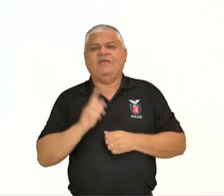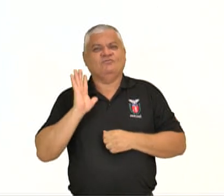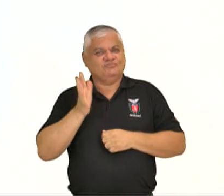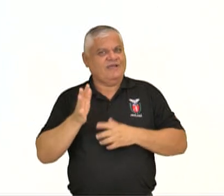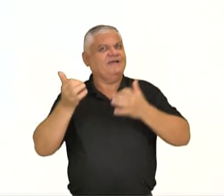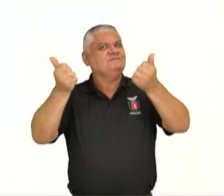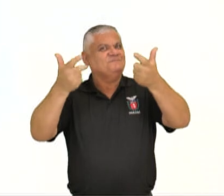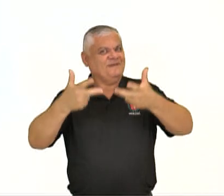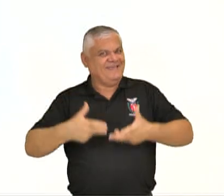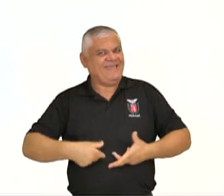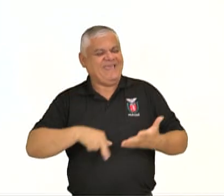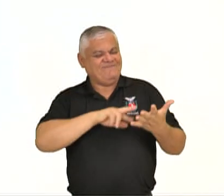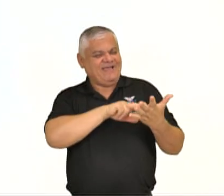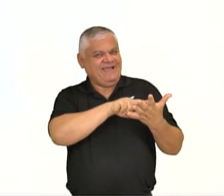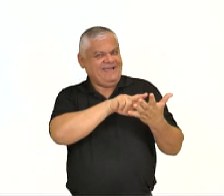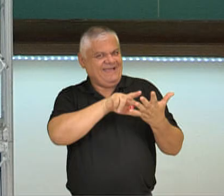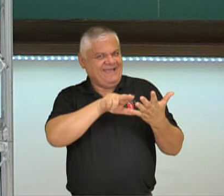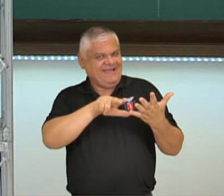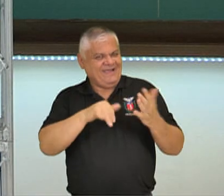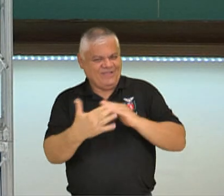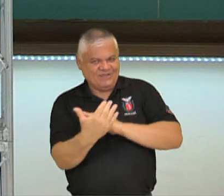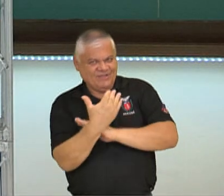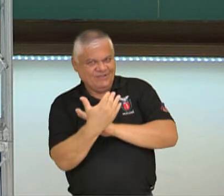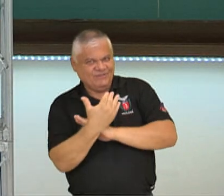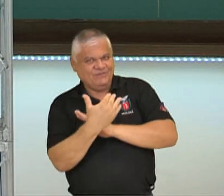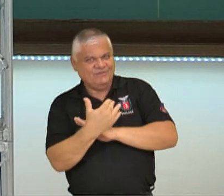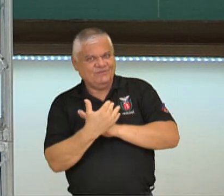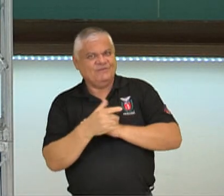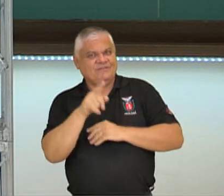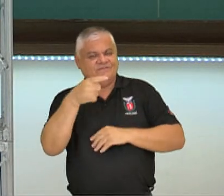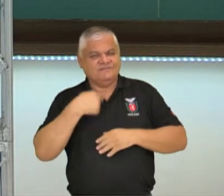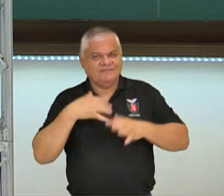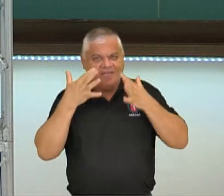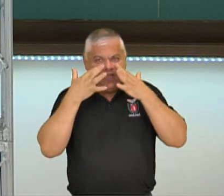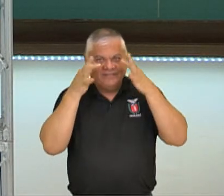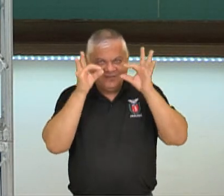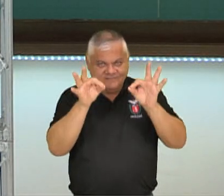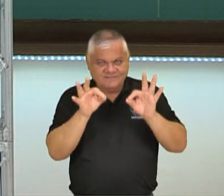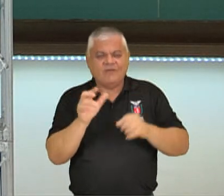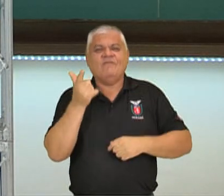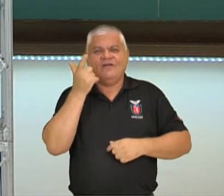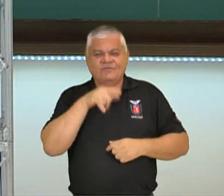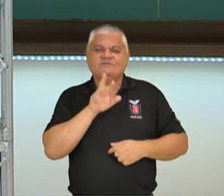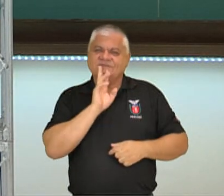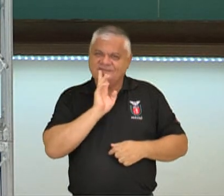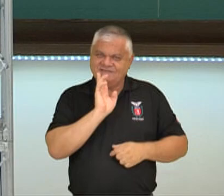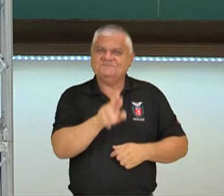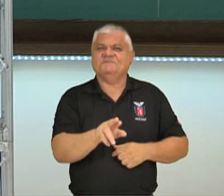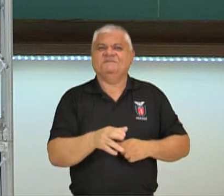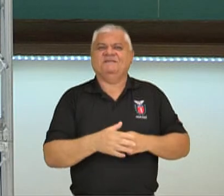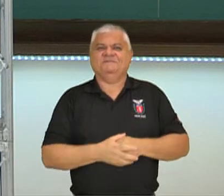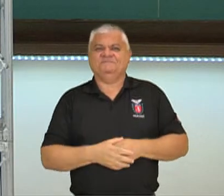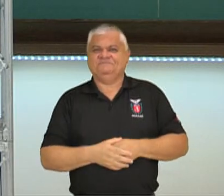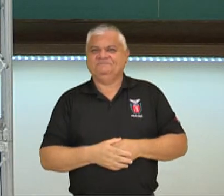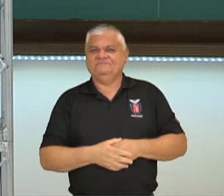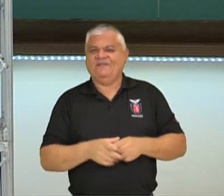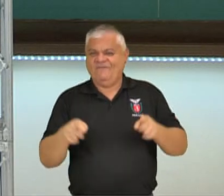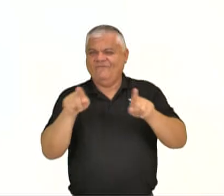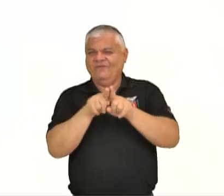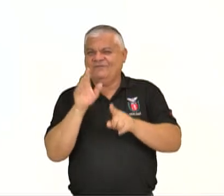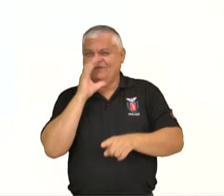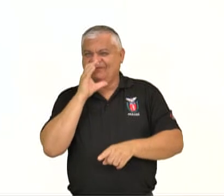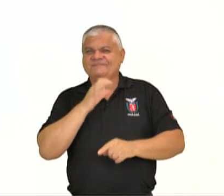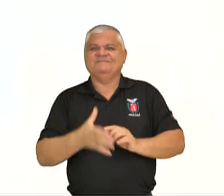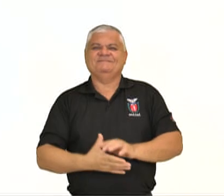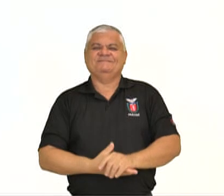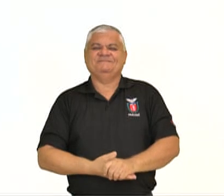falar vários desses benefícios aqui. Então, se você prestou atenção, você vai conseguir fazer o nosso exercício. A gente volta logo.